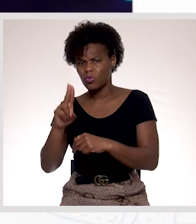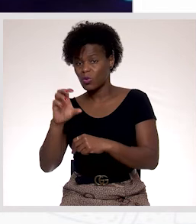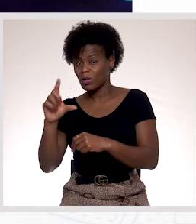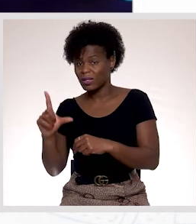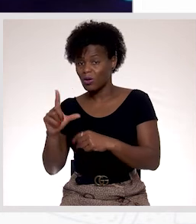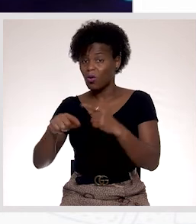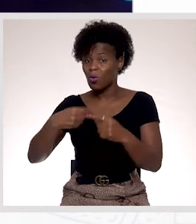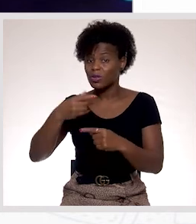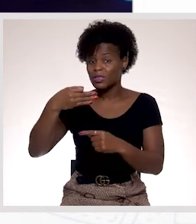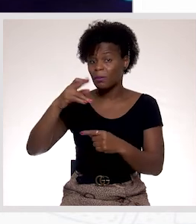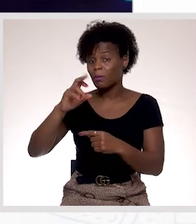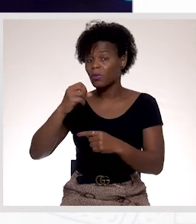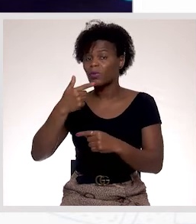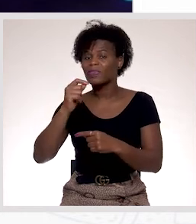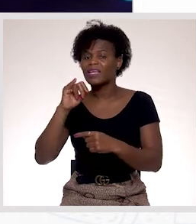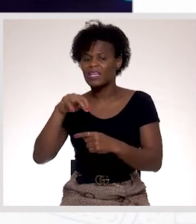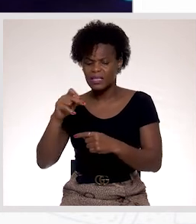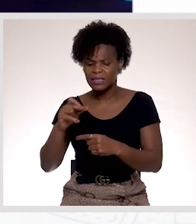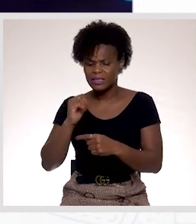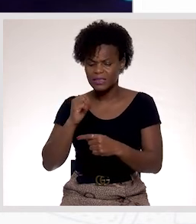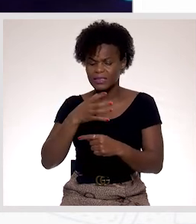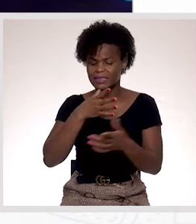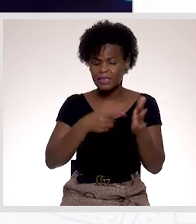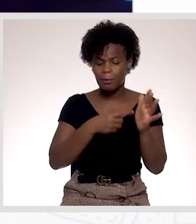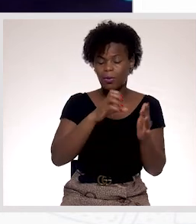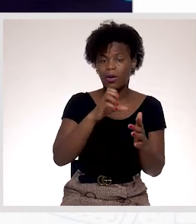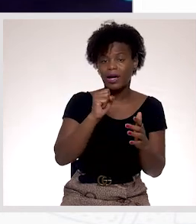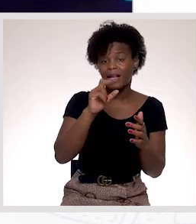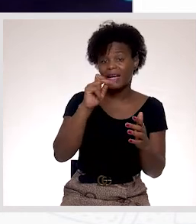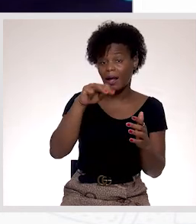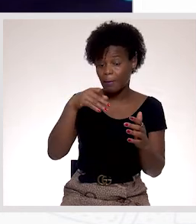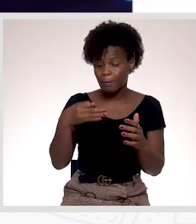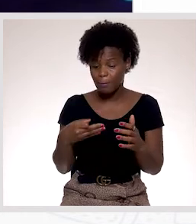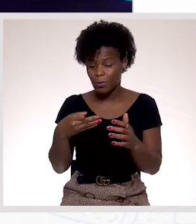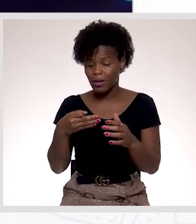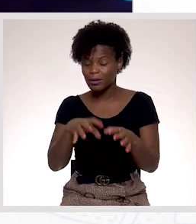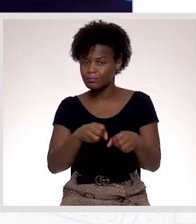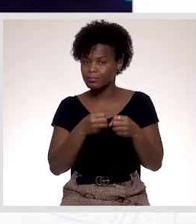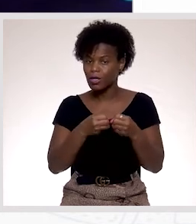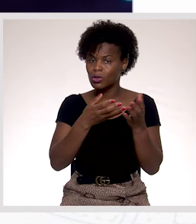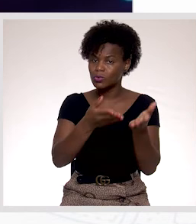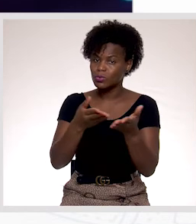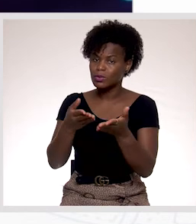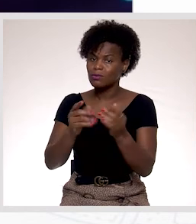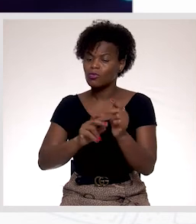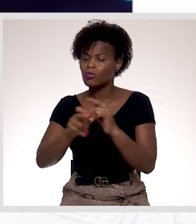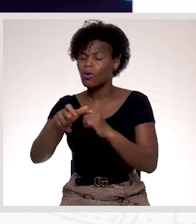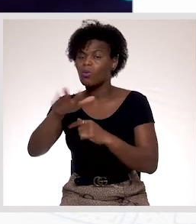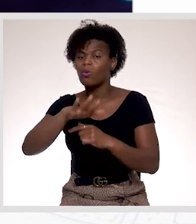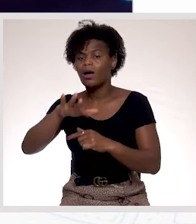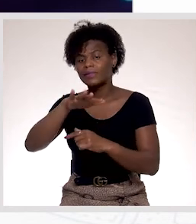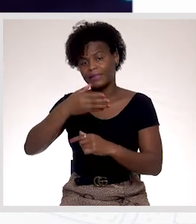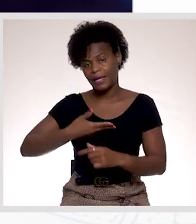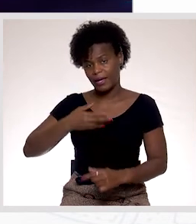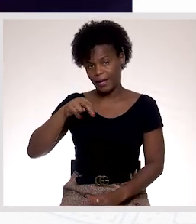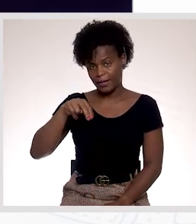filha. Outras proteínas, tais como grampos beta e grampo carregador, ajudam a segurar o DNA polimerase em lugar do